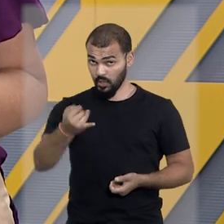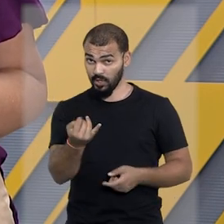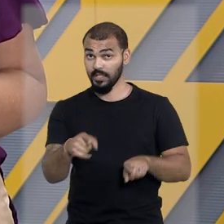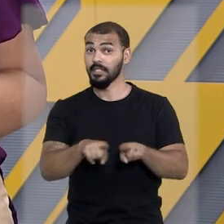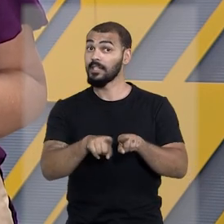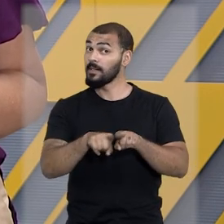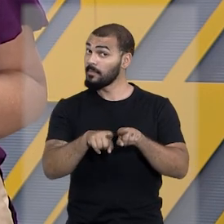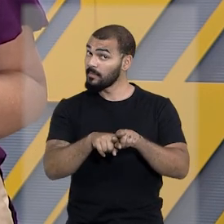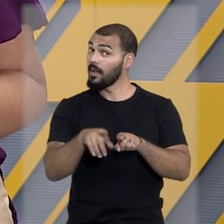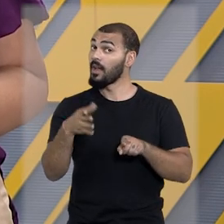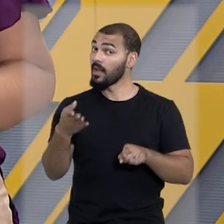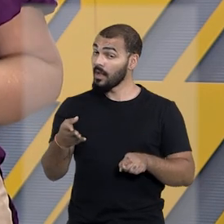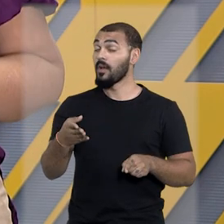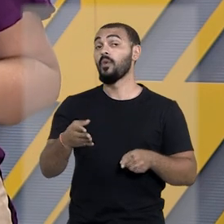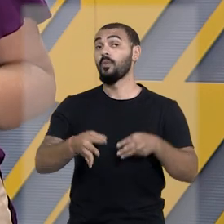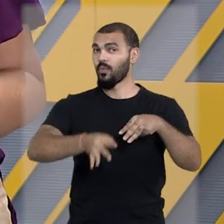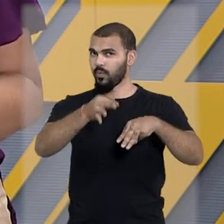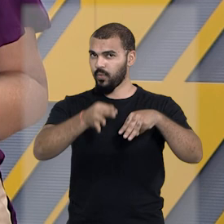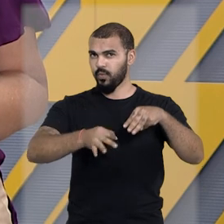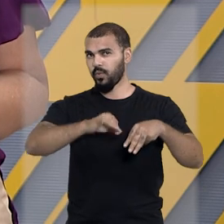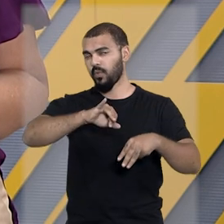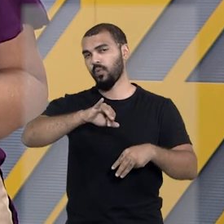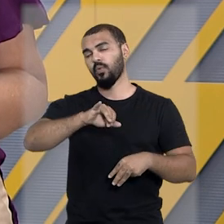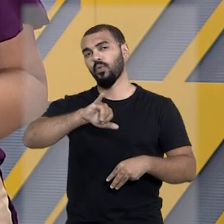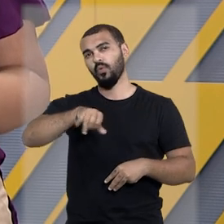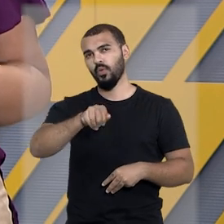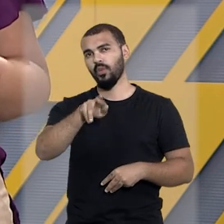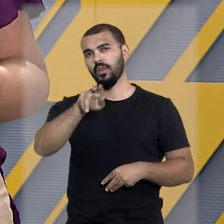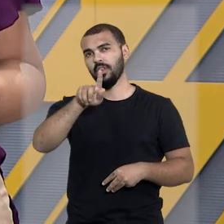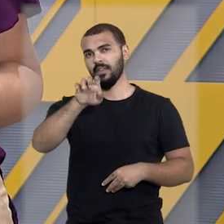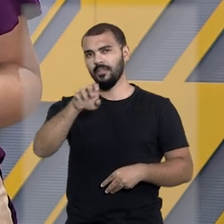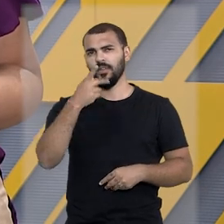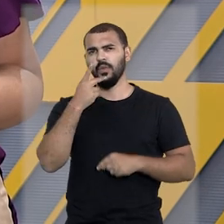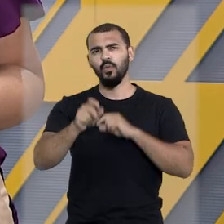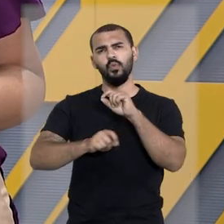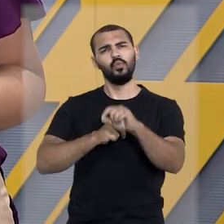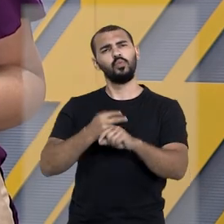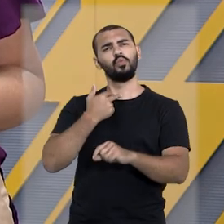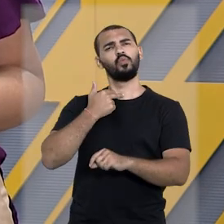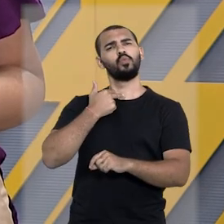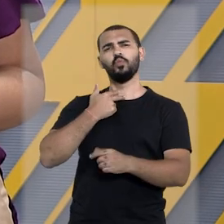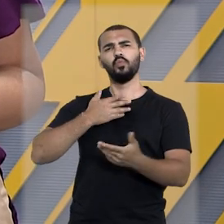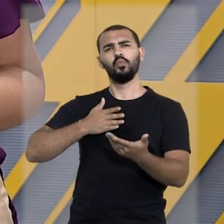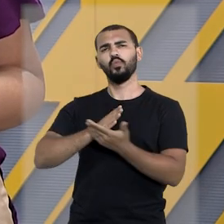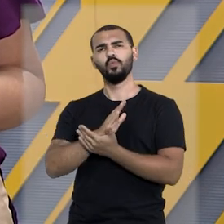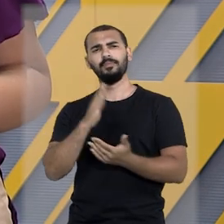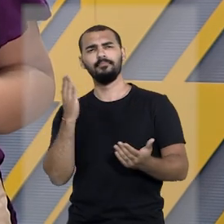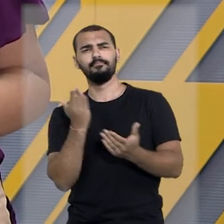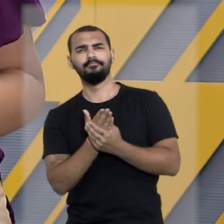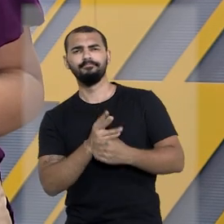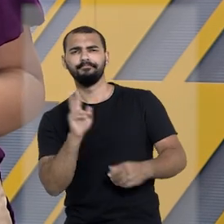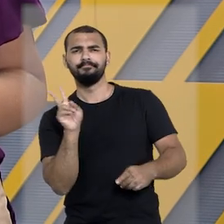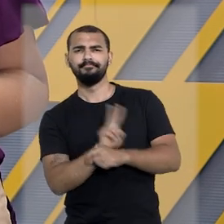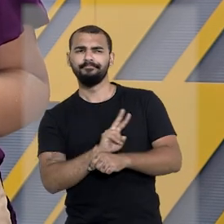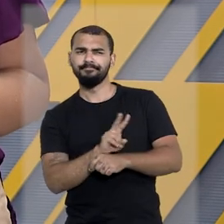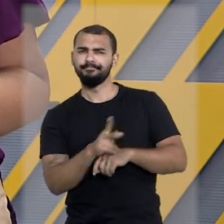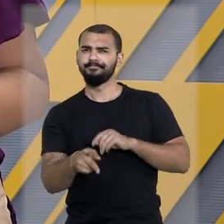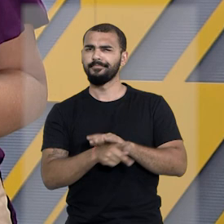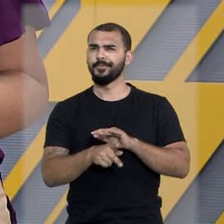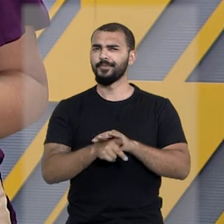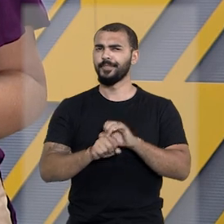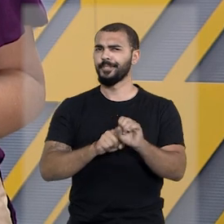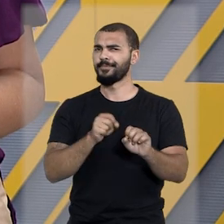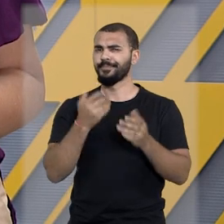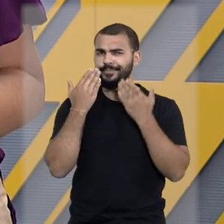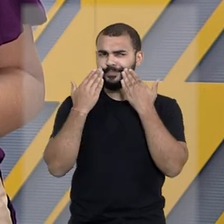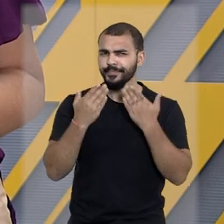ministro Jorge Mussi afirmou que não há ilegalidade que justifique a concessão da liminar em regime de plantão judicial.